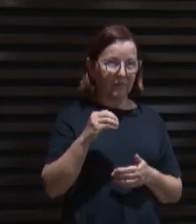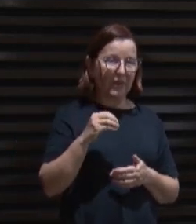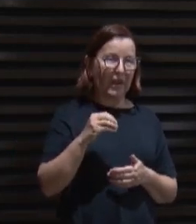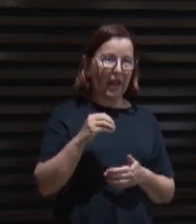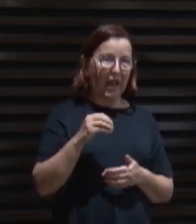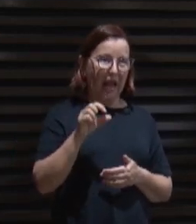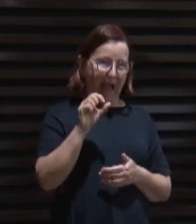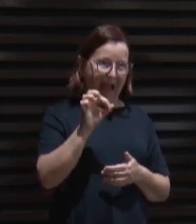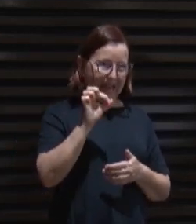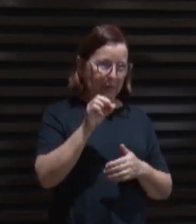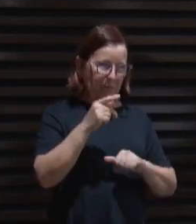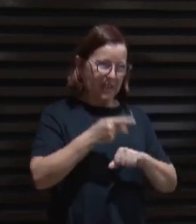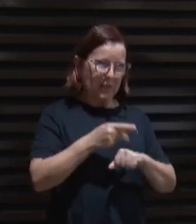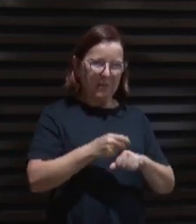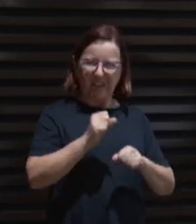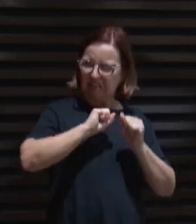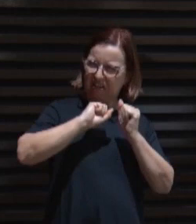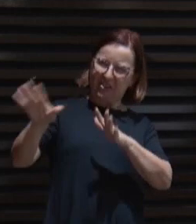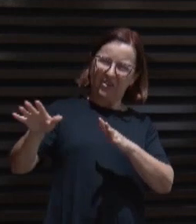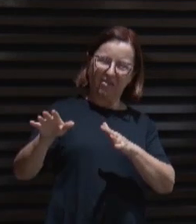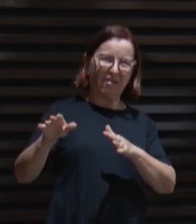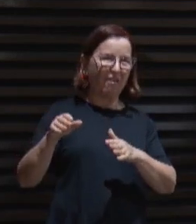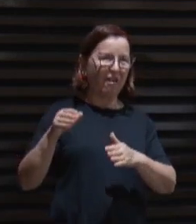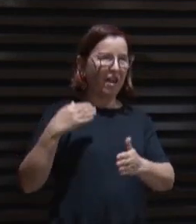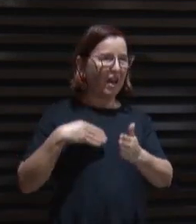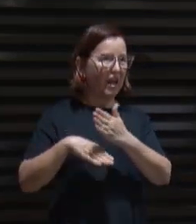prata, retirou-se e foi enforcar-se.